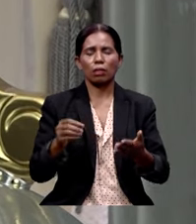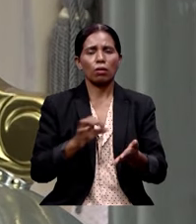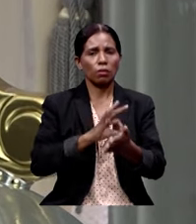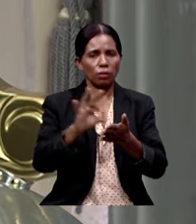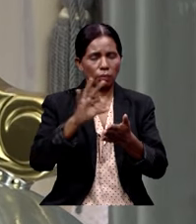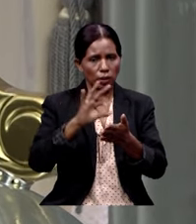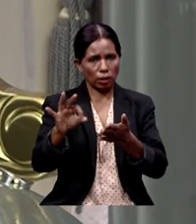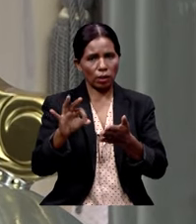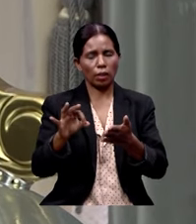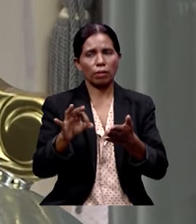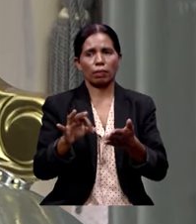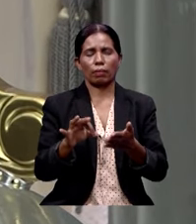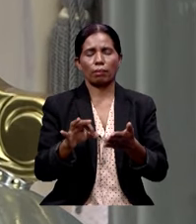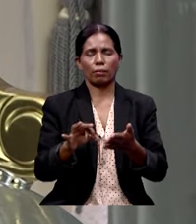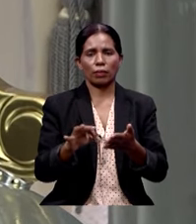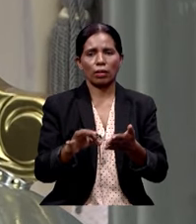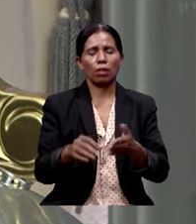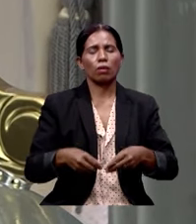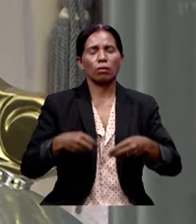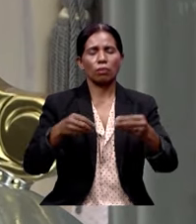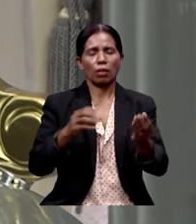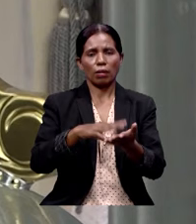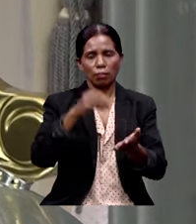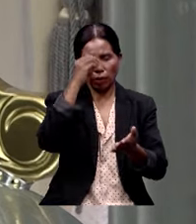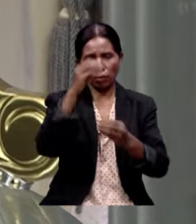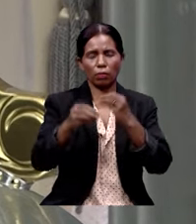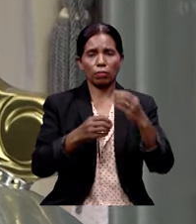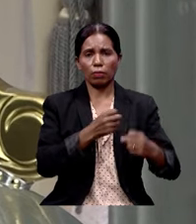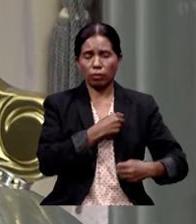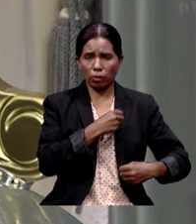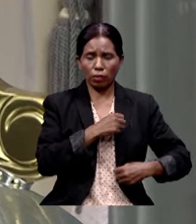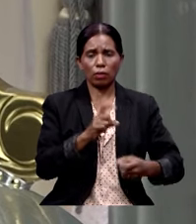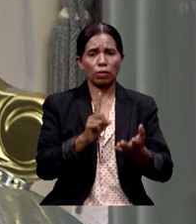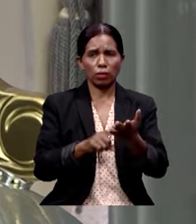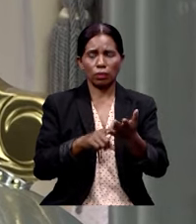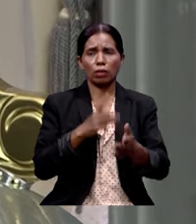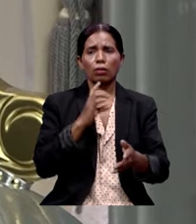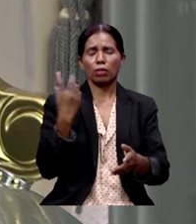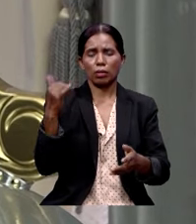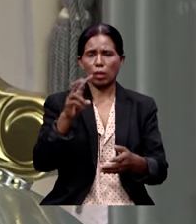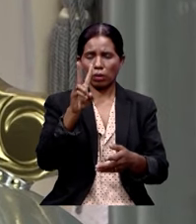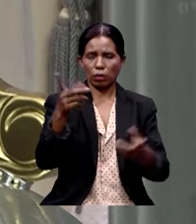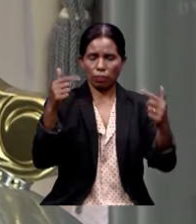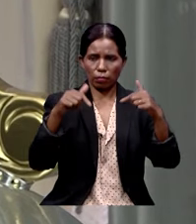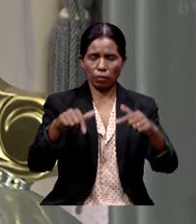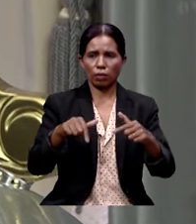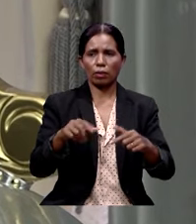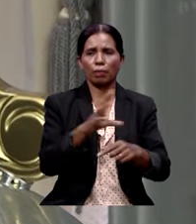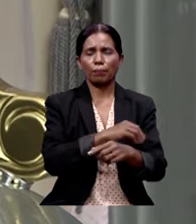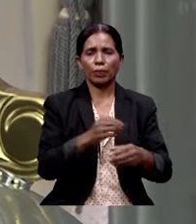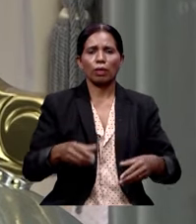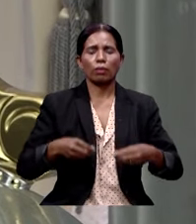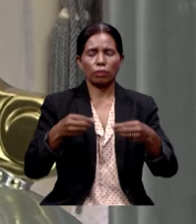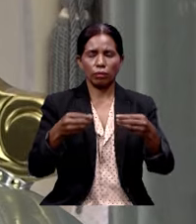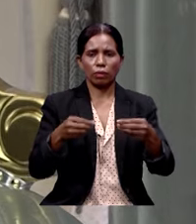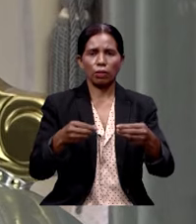formação, capacitação, força, eu discuti, e eu, de facto, o engenheiro, a mãe, chefe de estado-maior do exército,